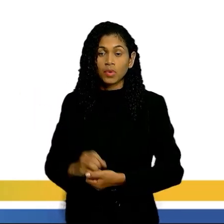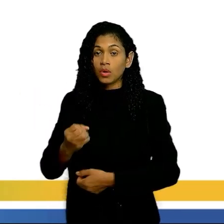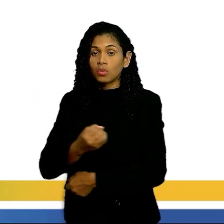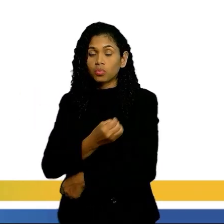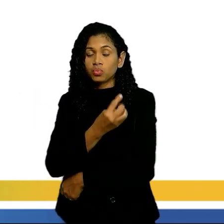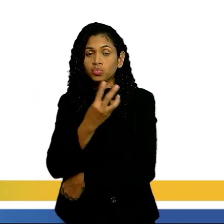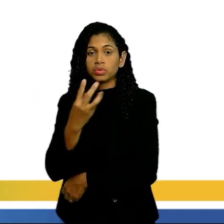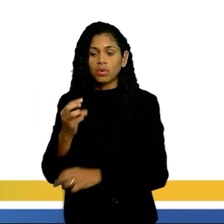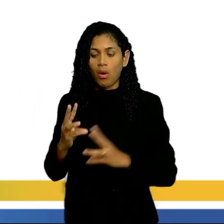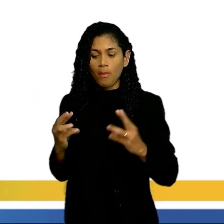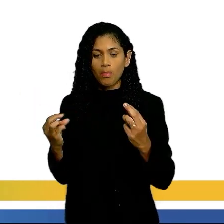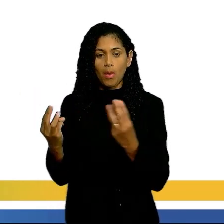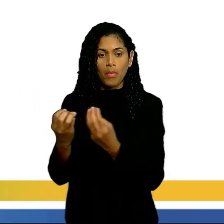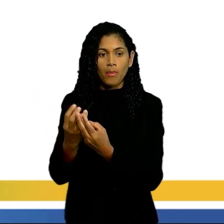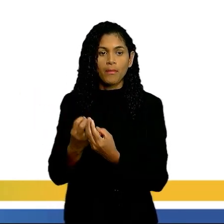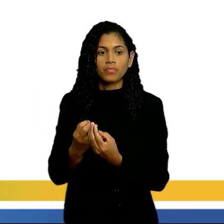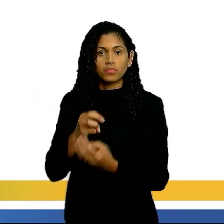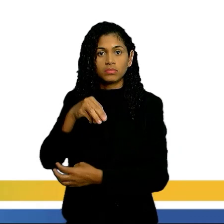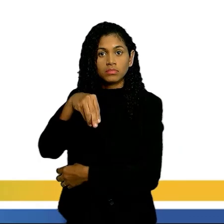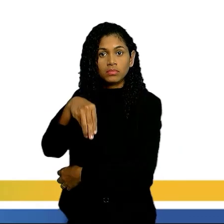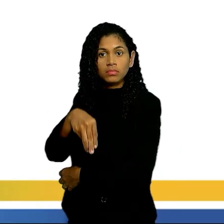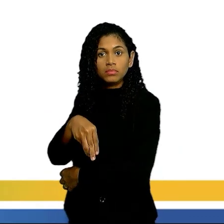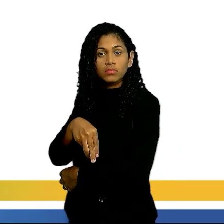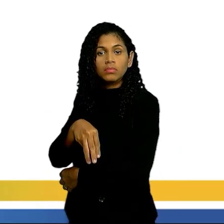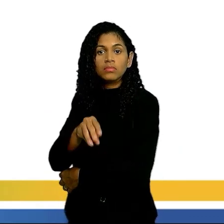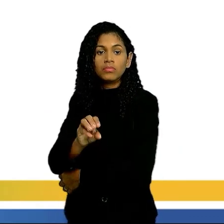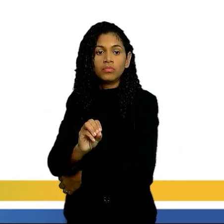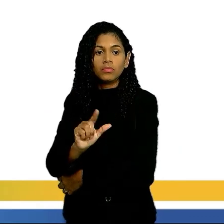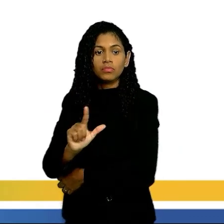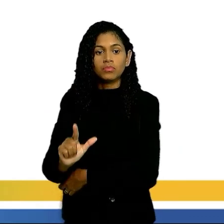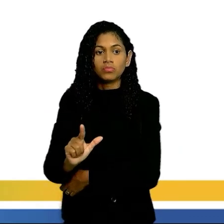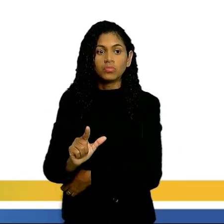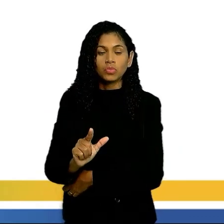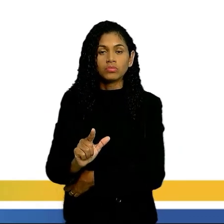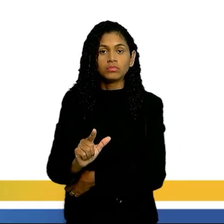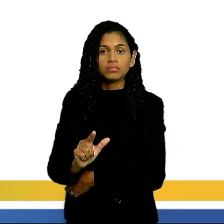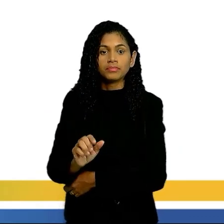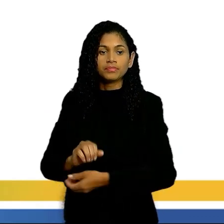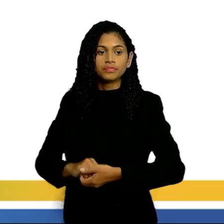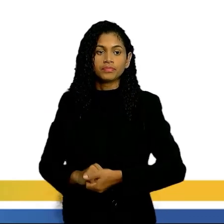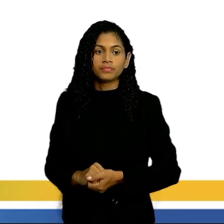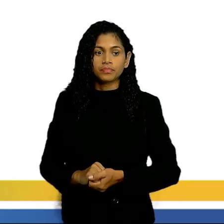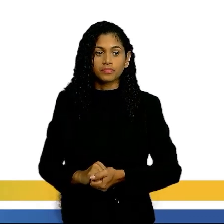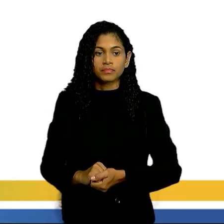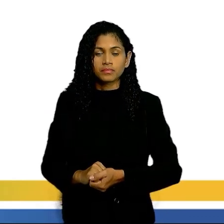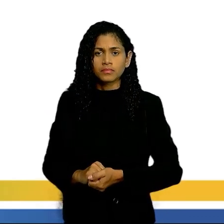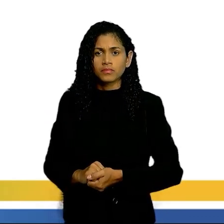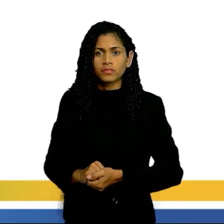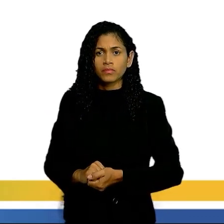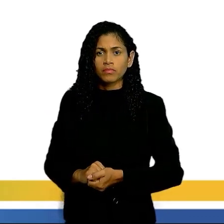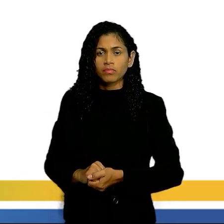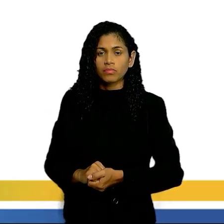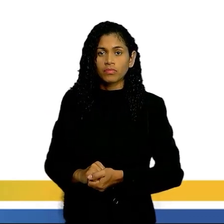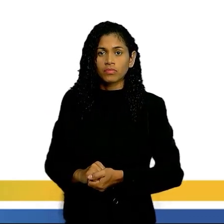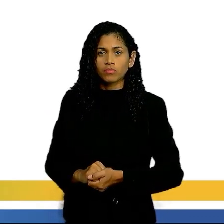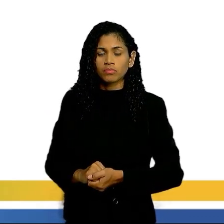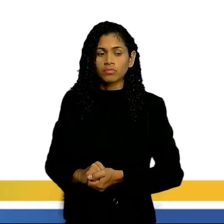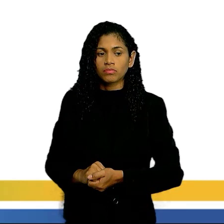substância, mol, ou seja, nós vamos trabalhar com ele próprio, o próprio símbolo. Intensidade